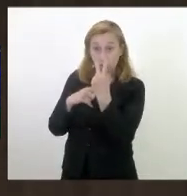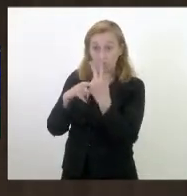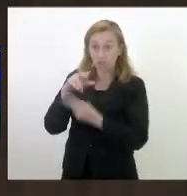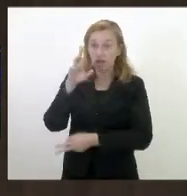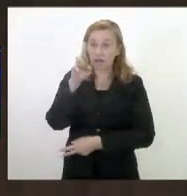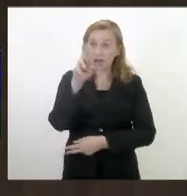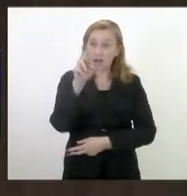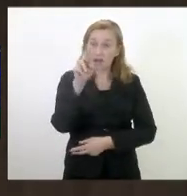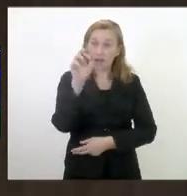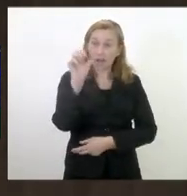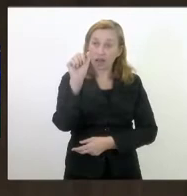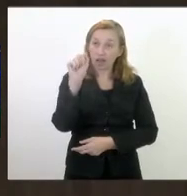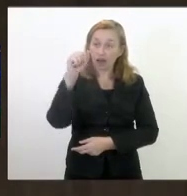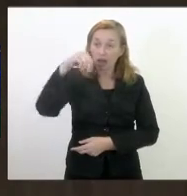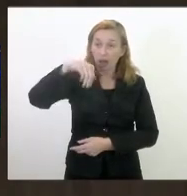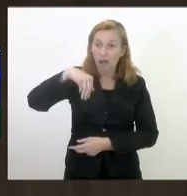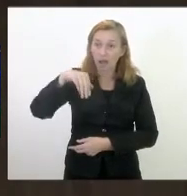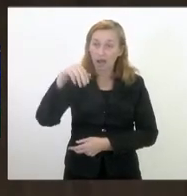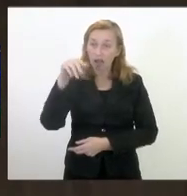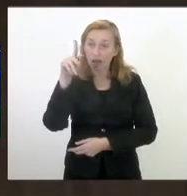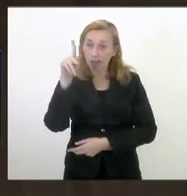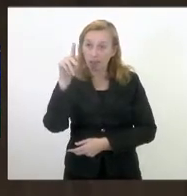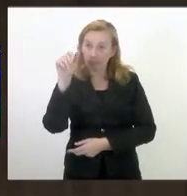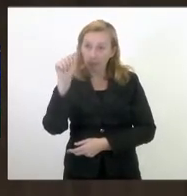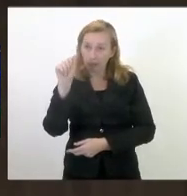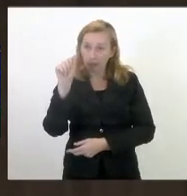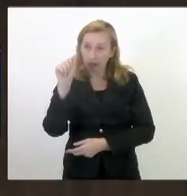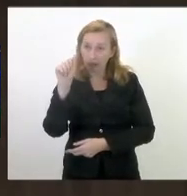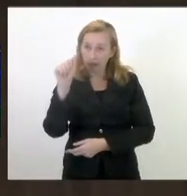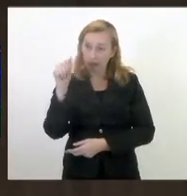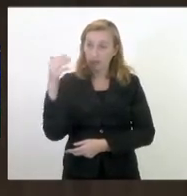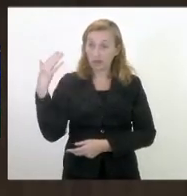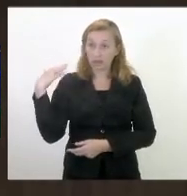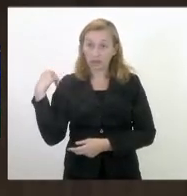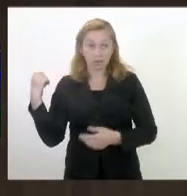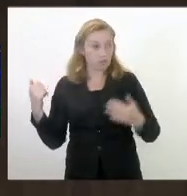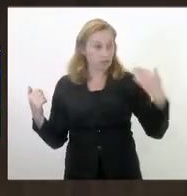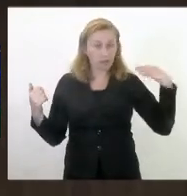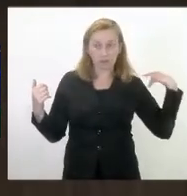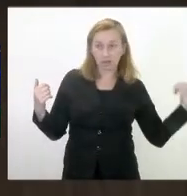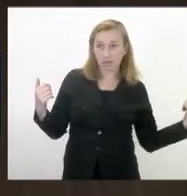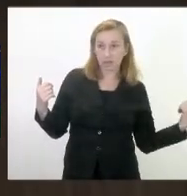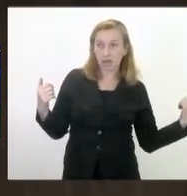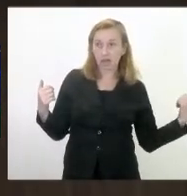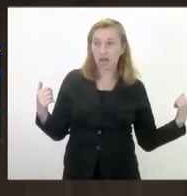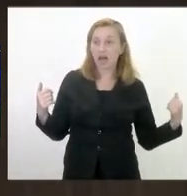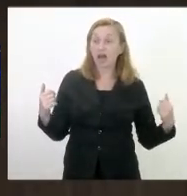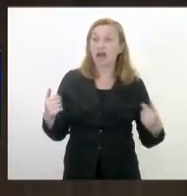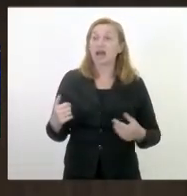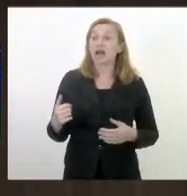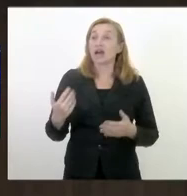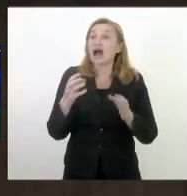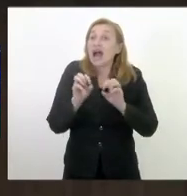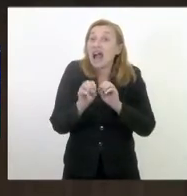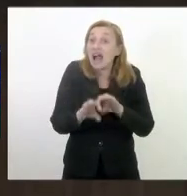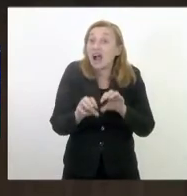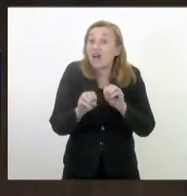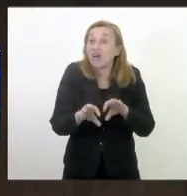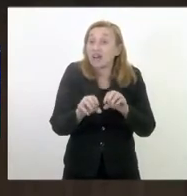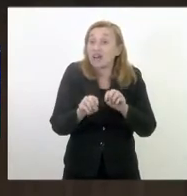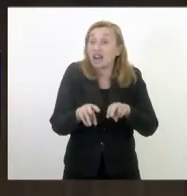laterais que poderia até se pensar na possibilidade de aulas de esqui.